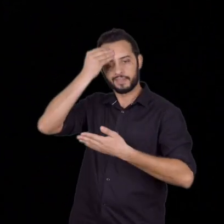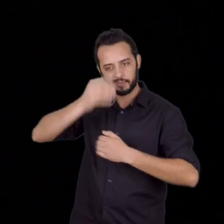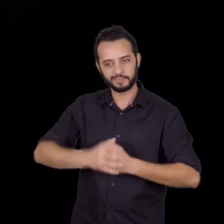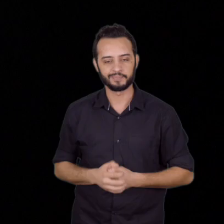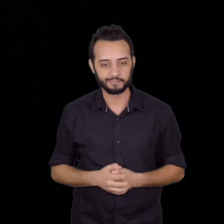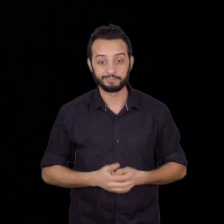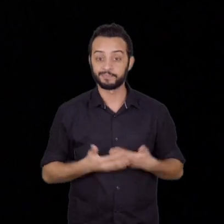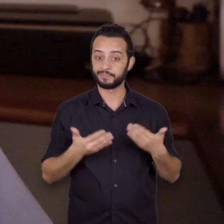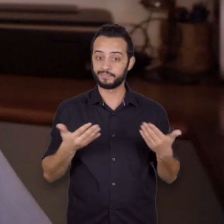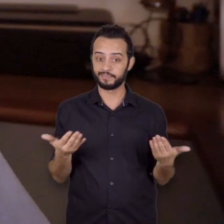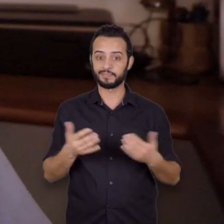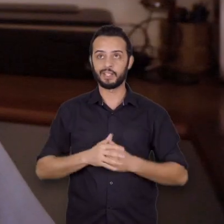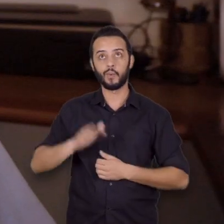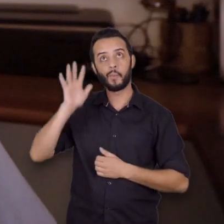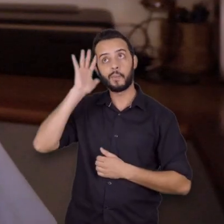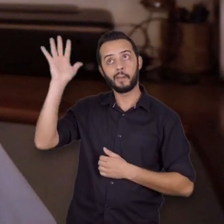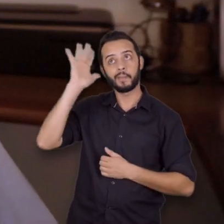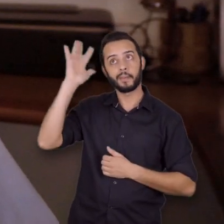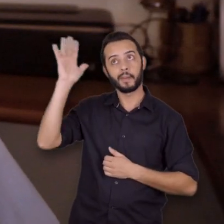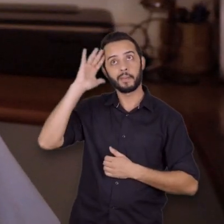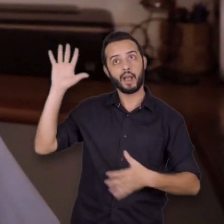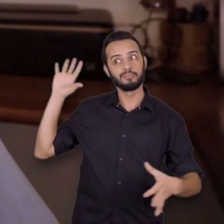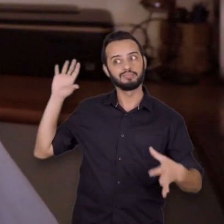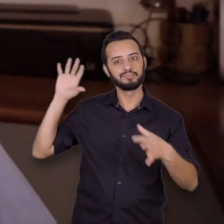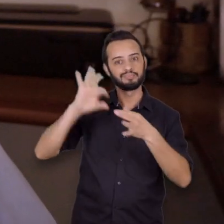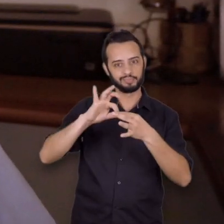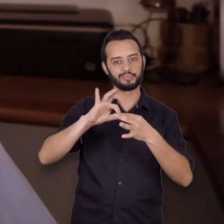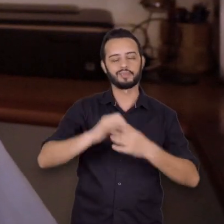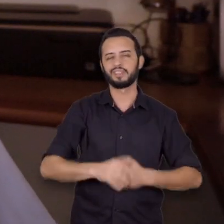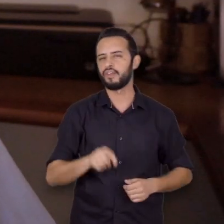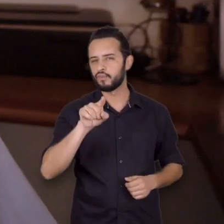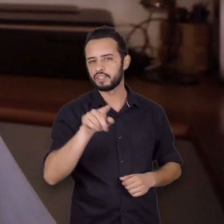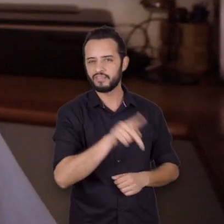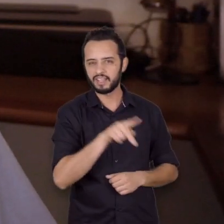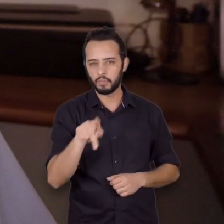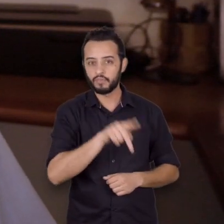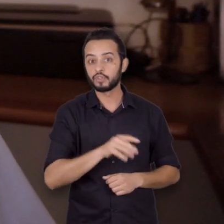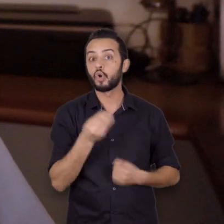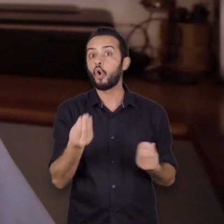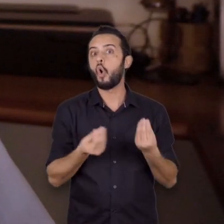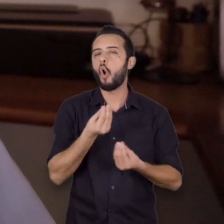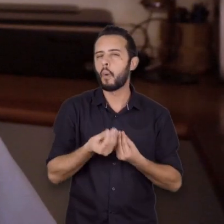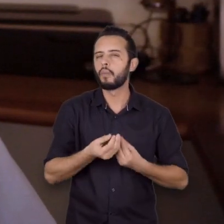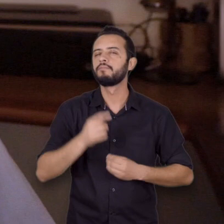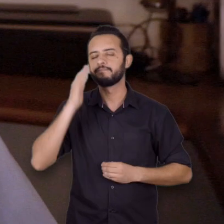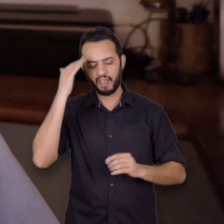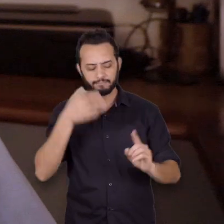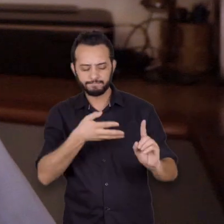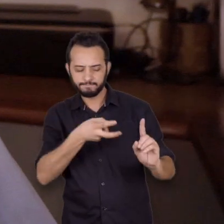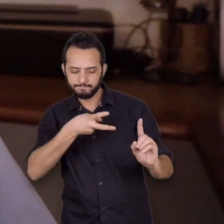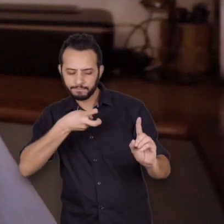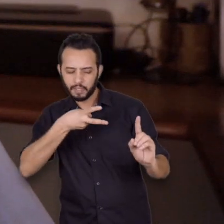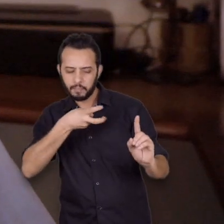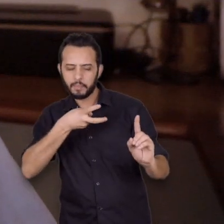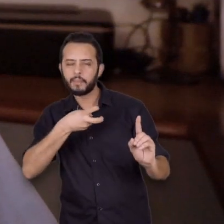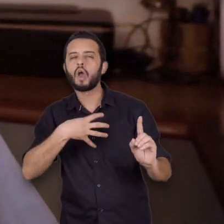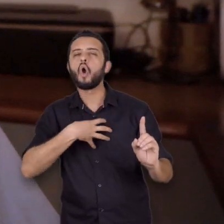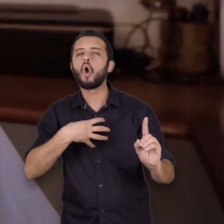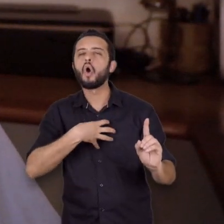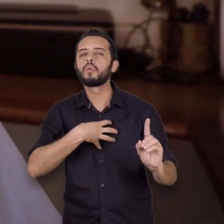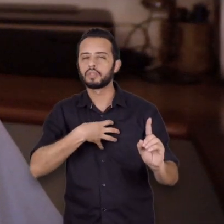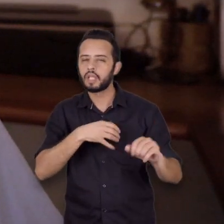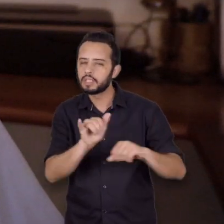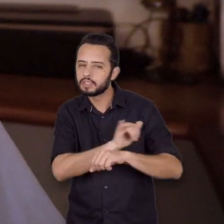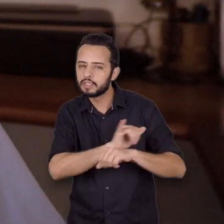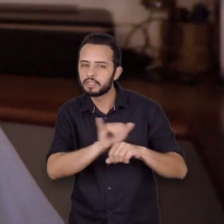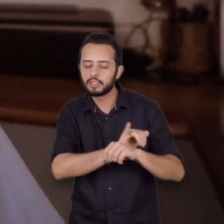recebeu. E com isso, né, você conhecendo esse produto, você vai ter, como professor, chance de entender o que, né,